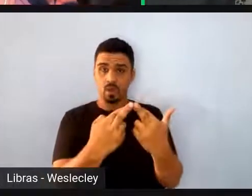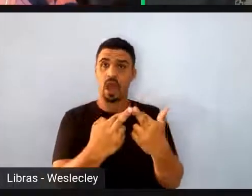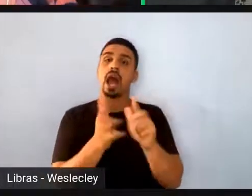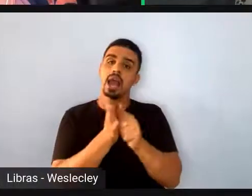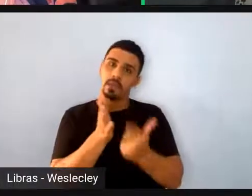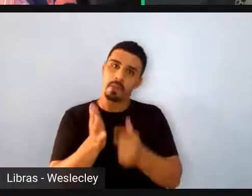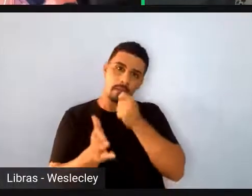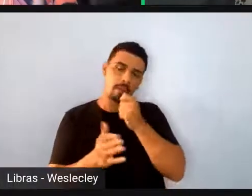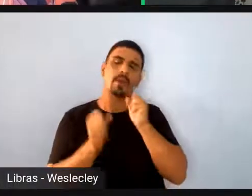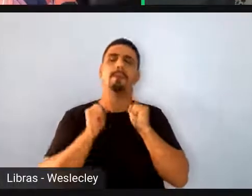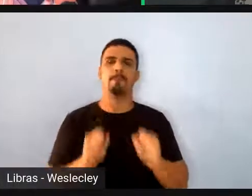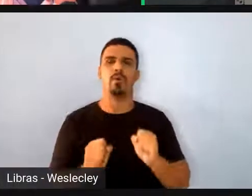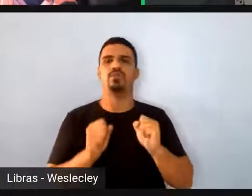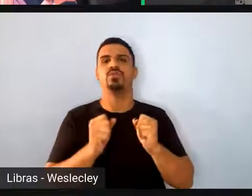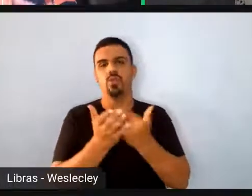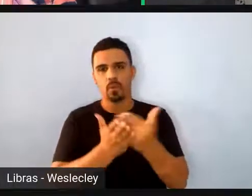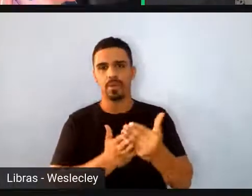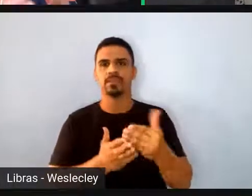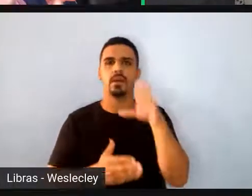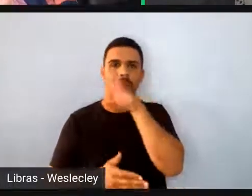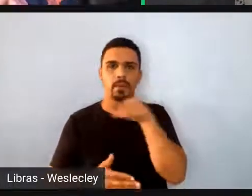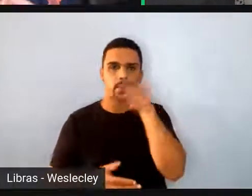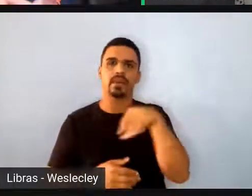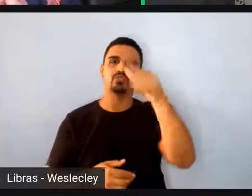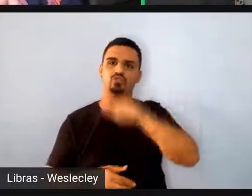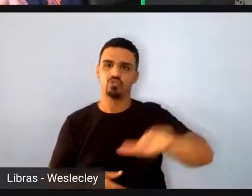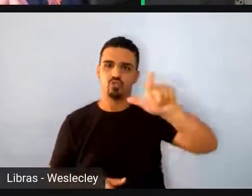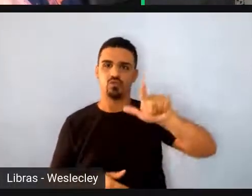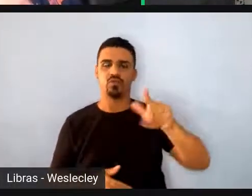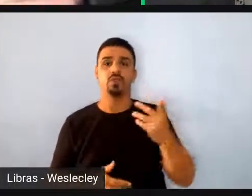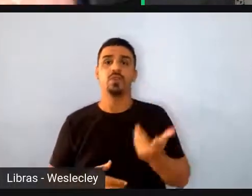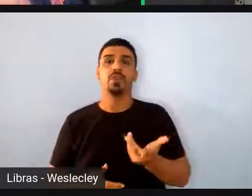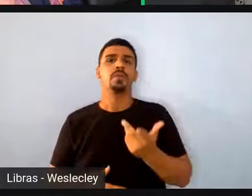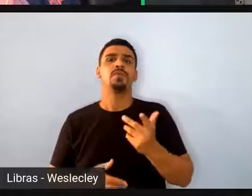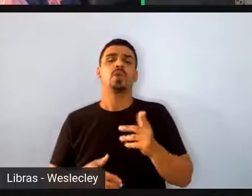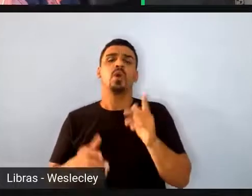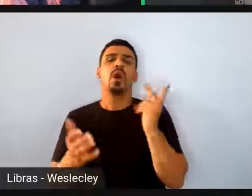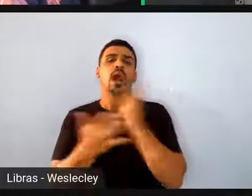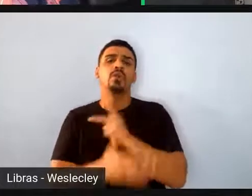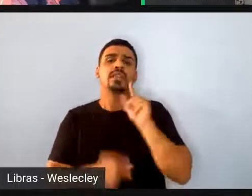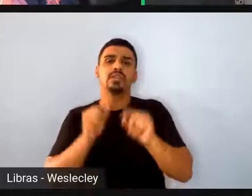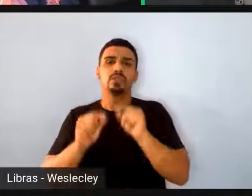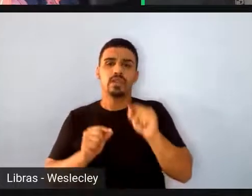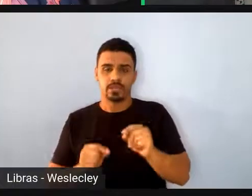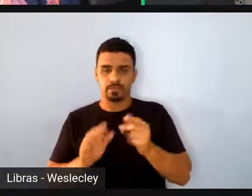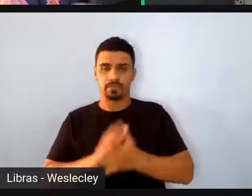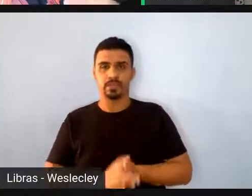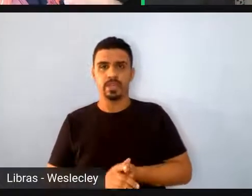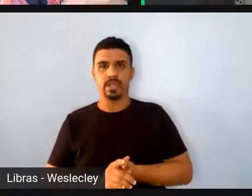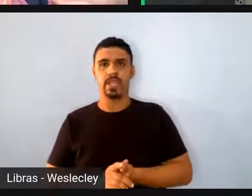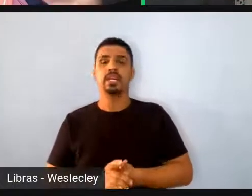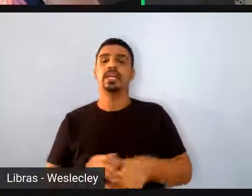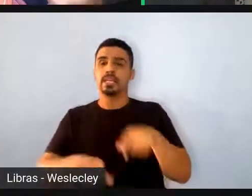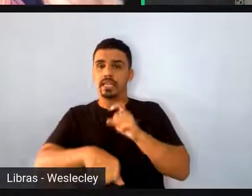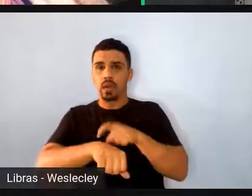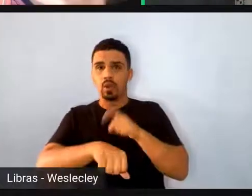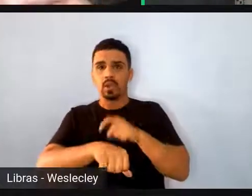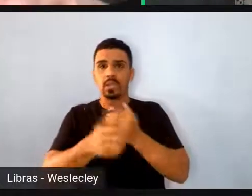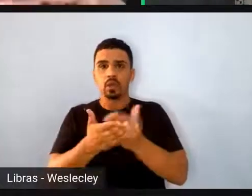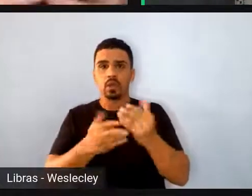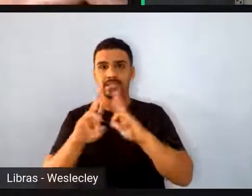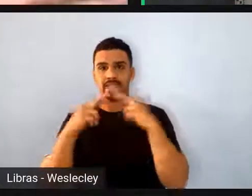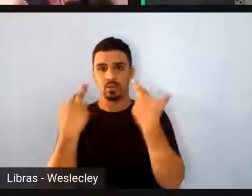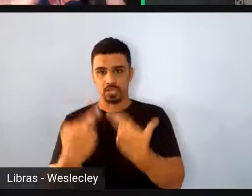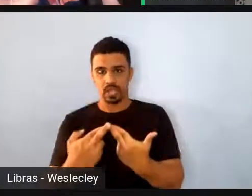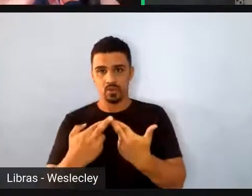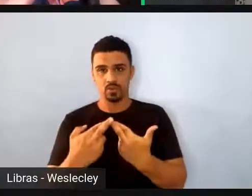em oito casas legislativas, o que acontece? Ao longo dessa sessão, também são feitas,